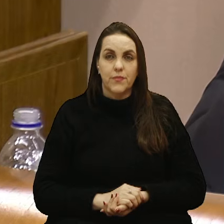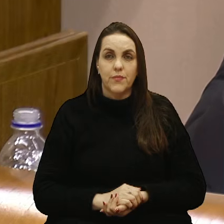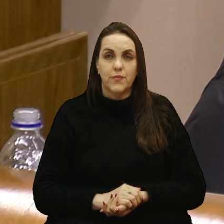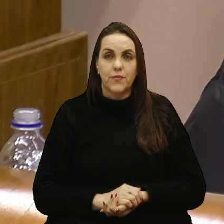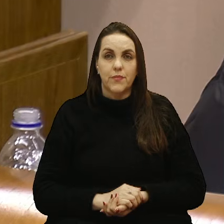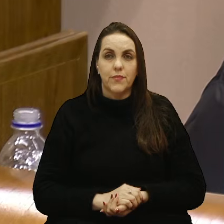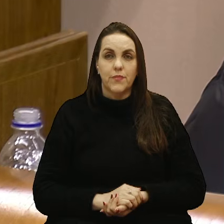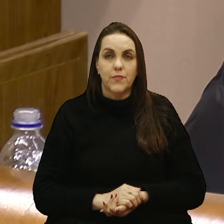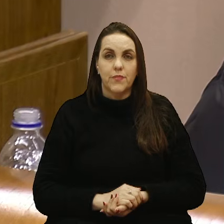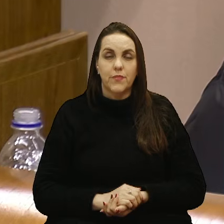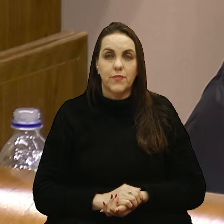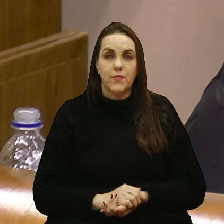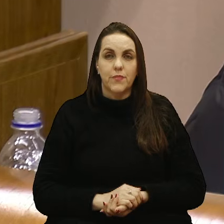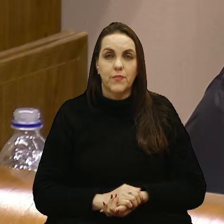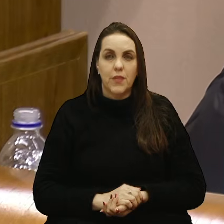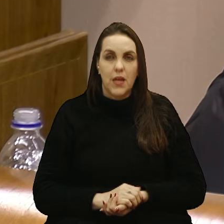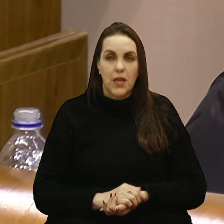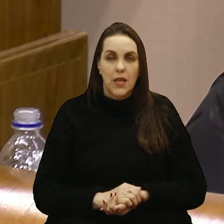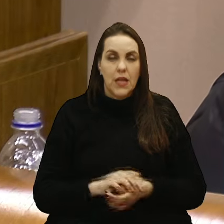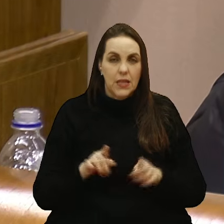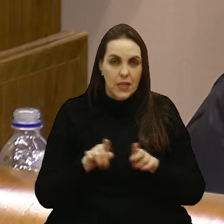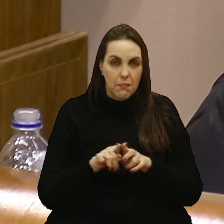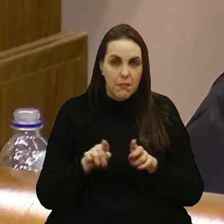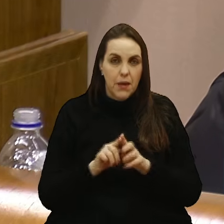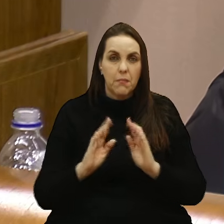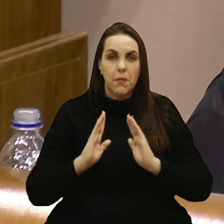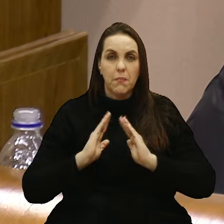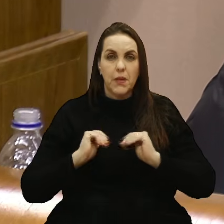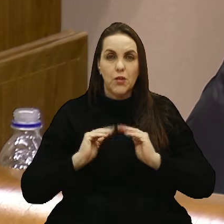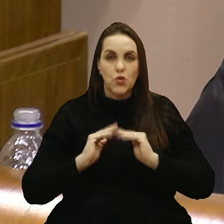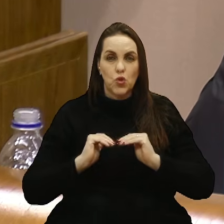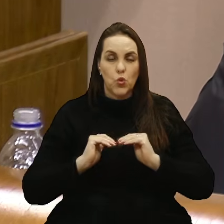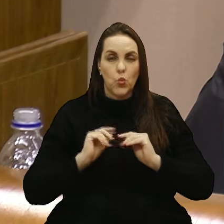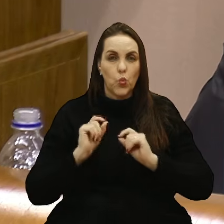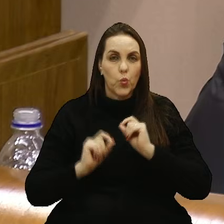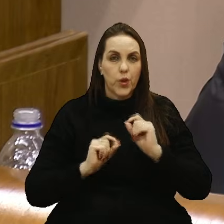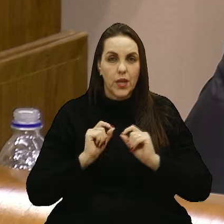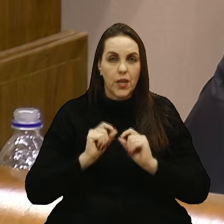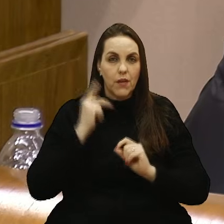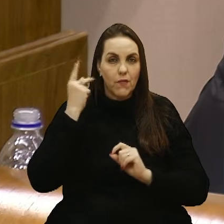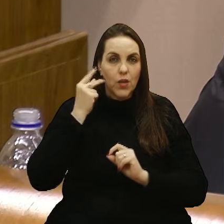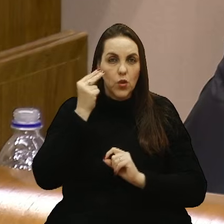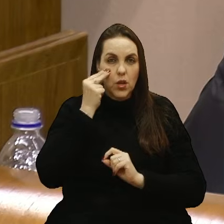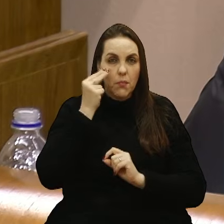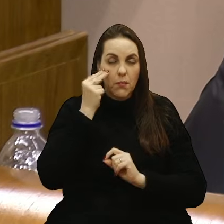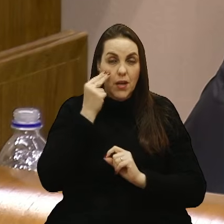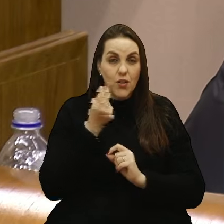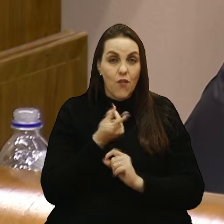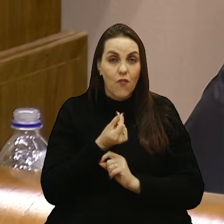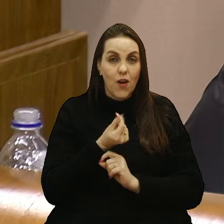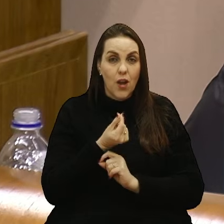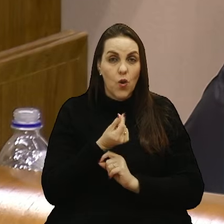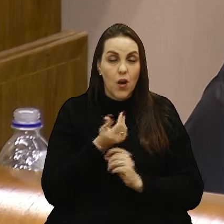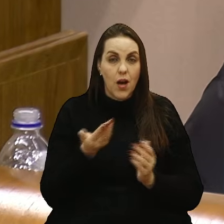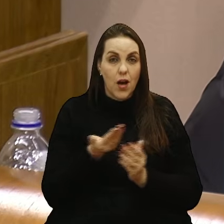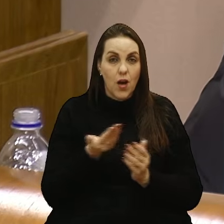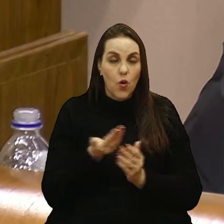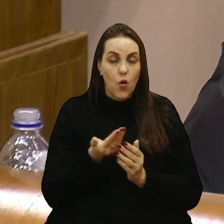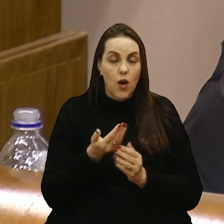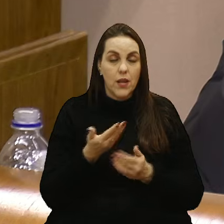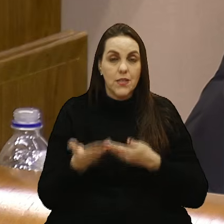aqui você solicita o valor, deixa eu ver, o valor atual recebido pela Codeca pelo serviço de